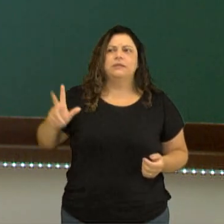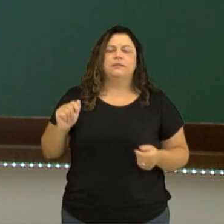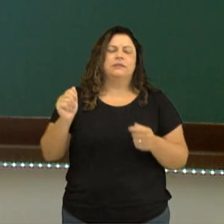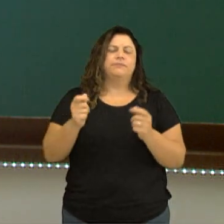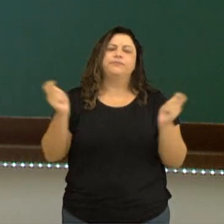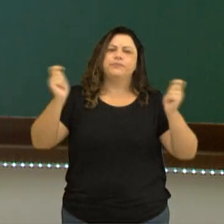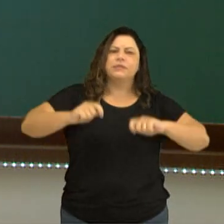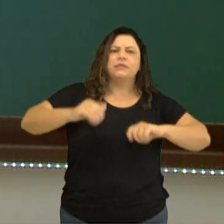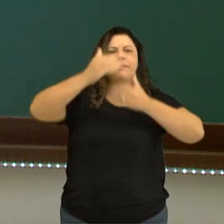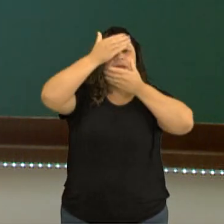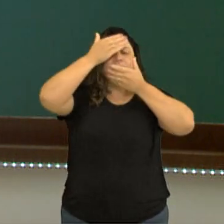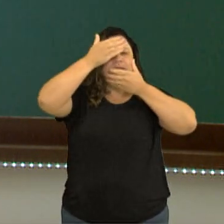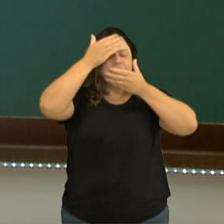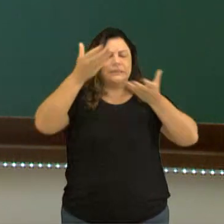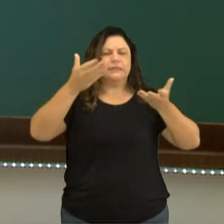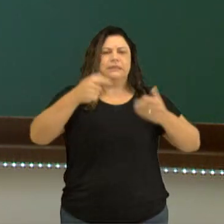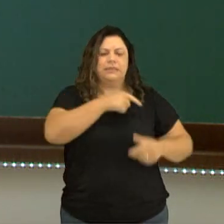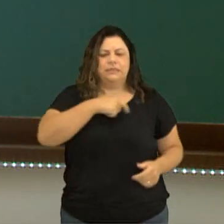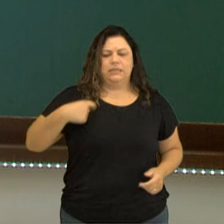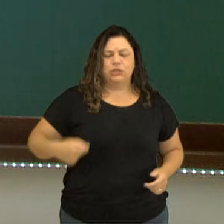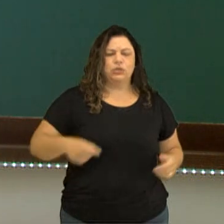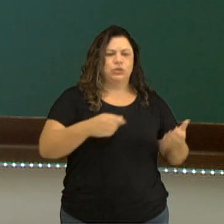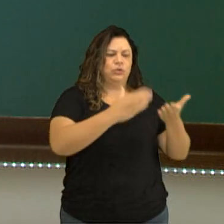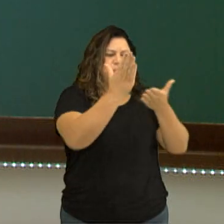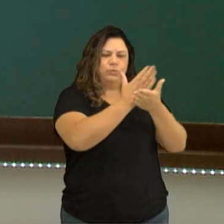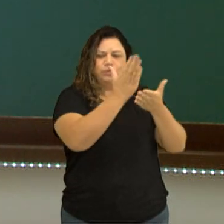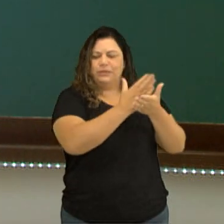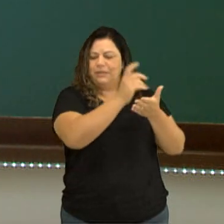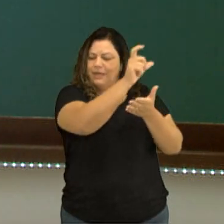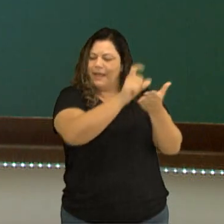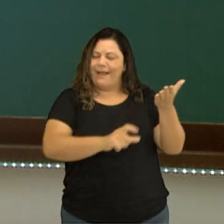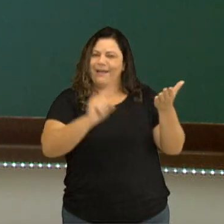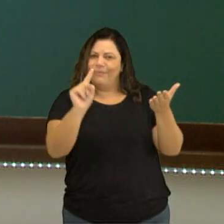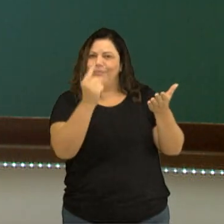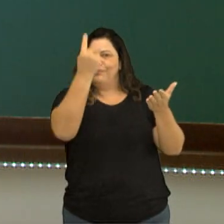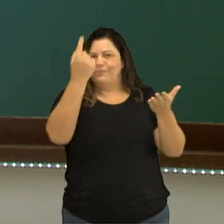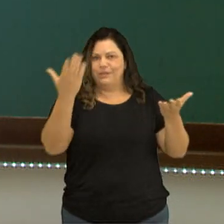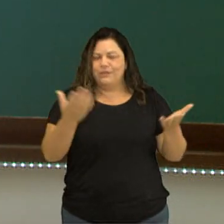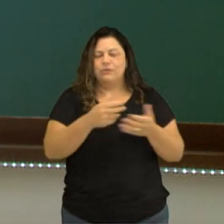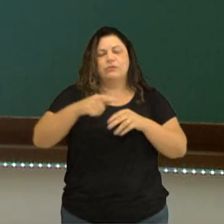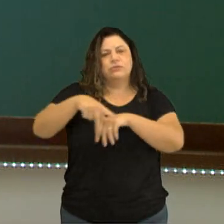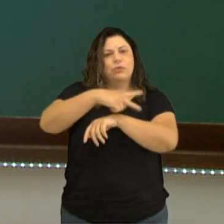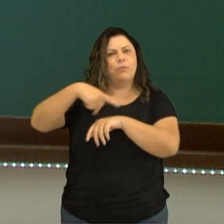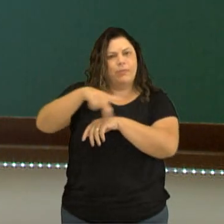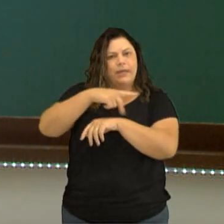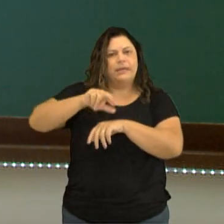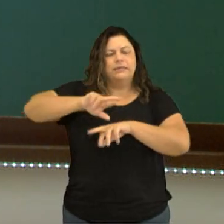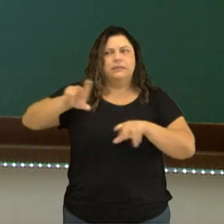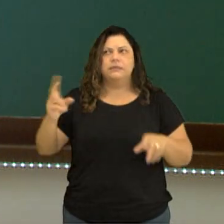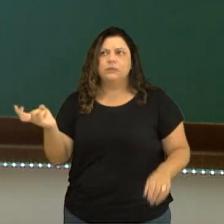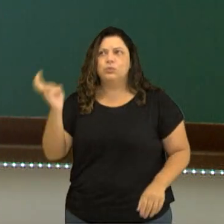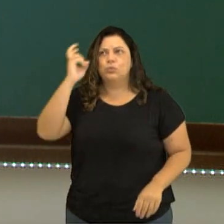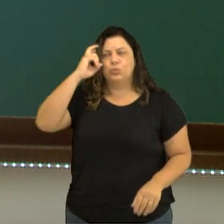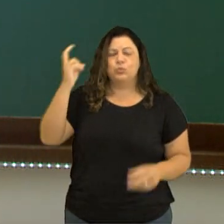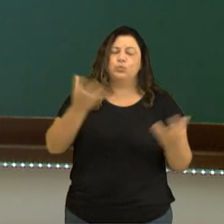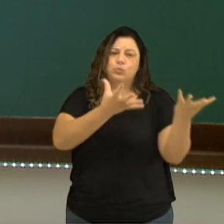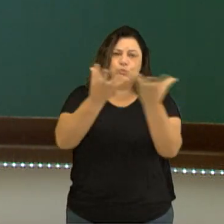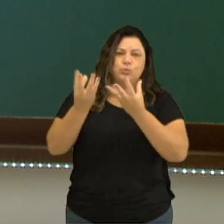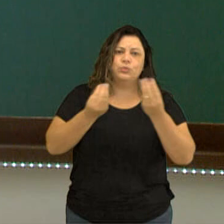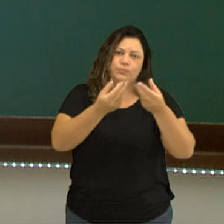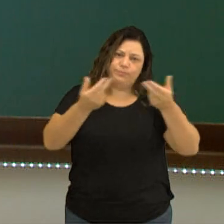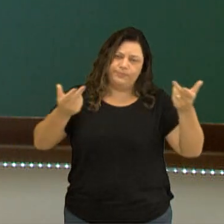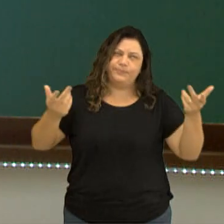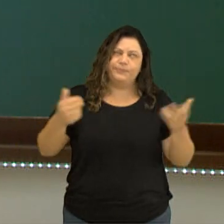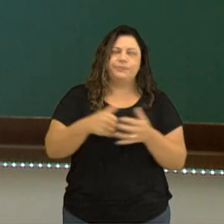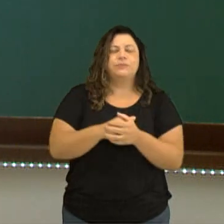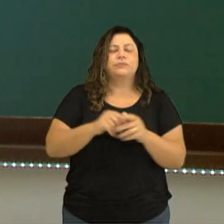China a um capítulo muito curto, sendo que são países, culturas muito vastas, e na